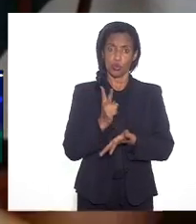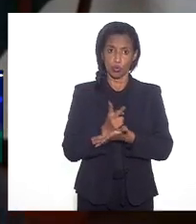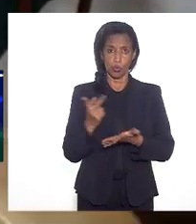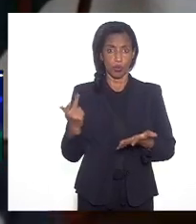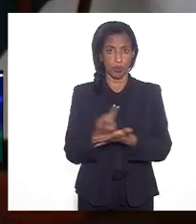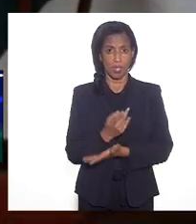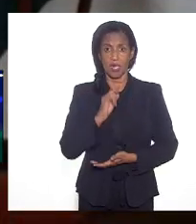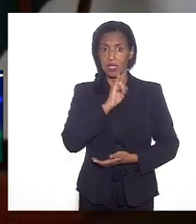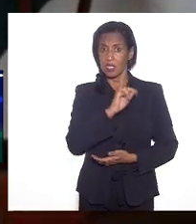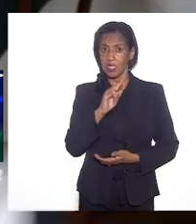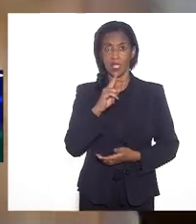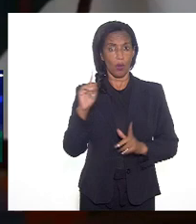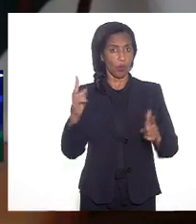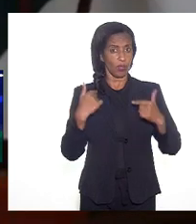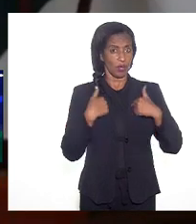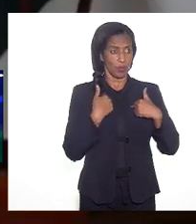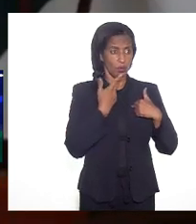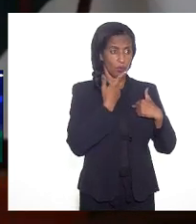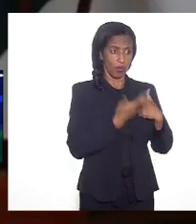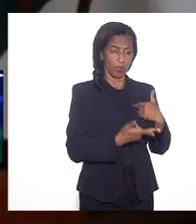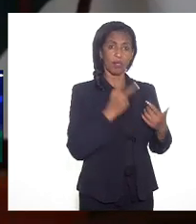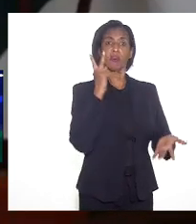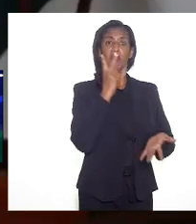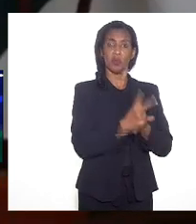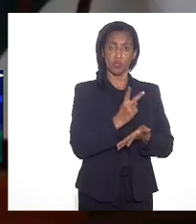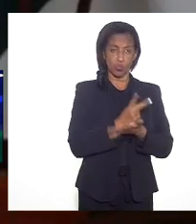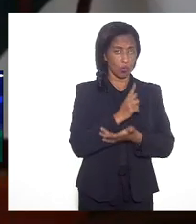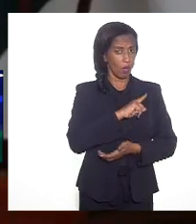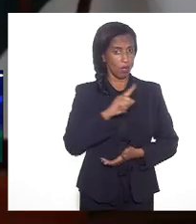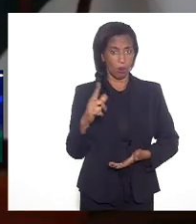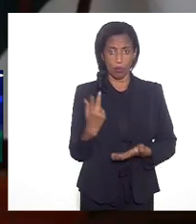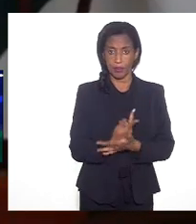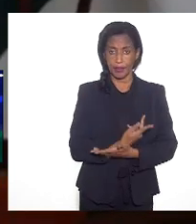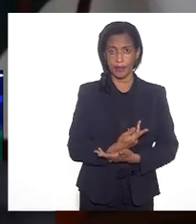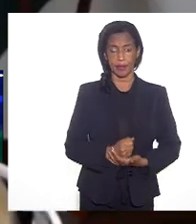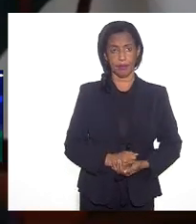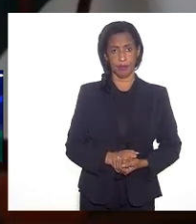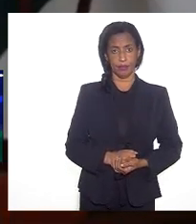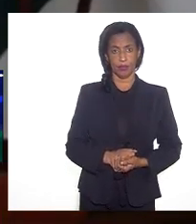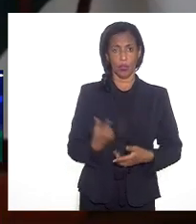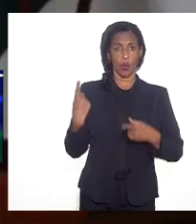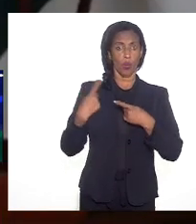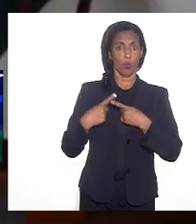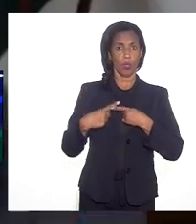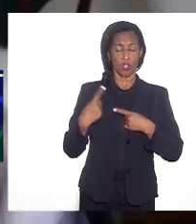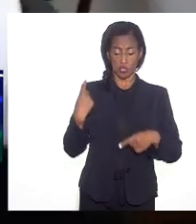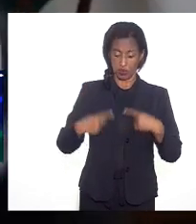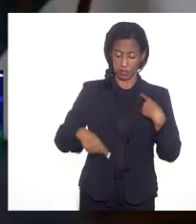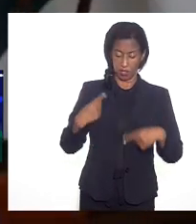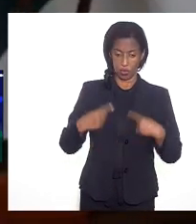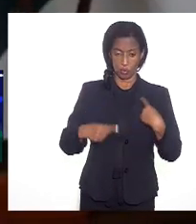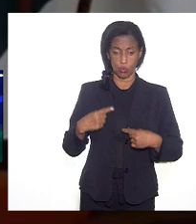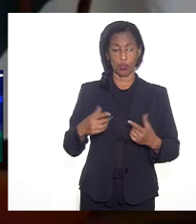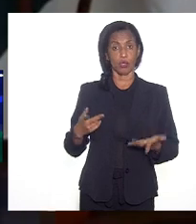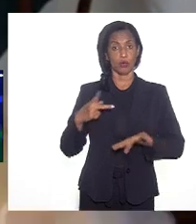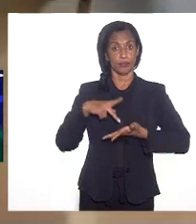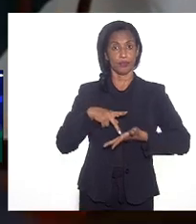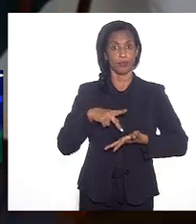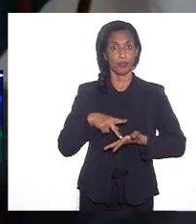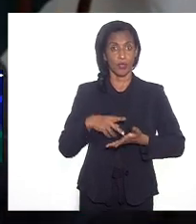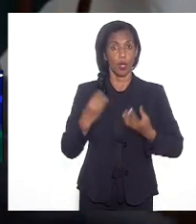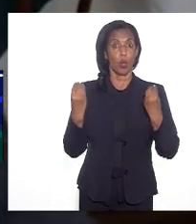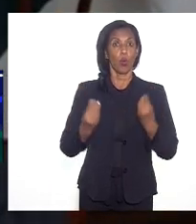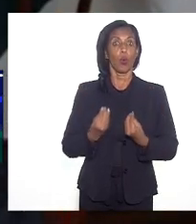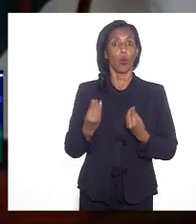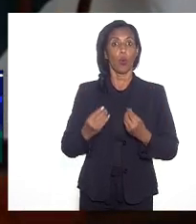não acontece, como eu digo, vai também continuar não acontecendo. Porque a gente deveria estar discutindo aqui, sinceramente, como